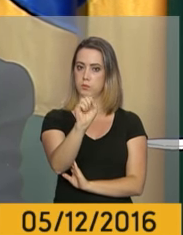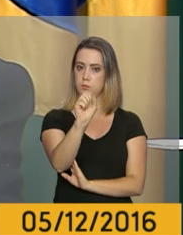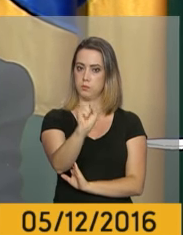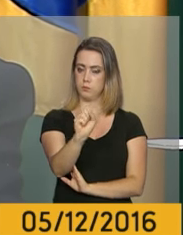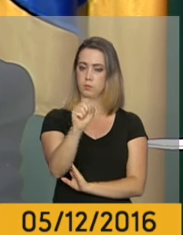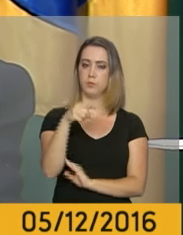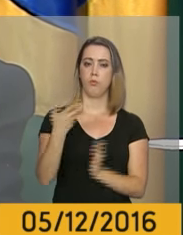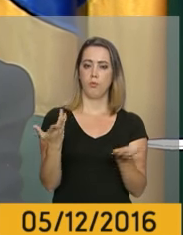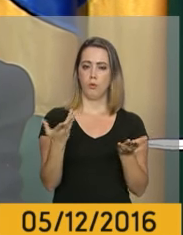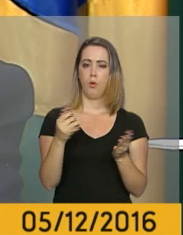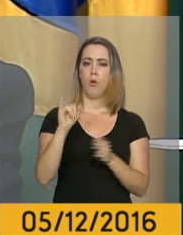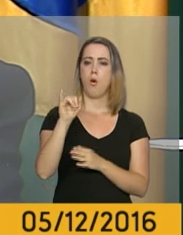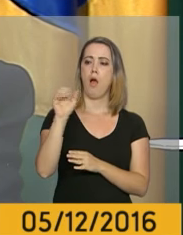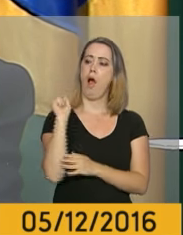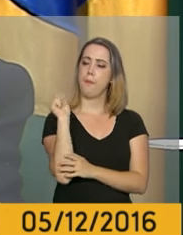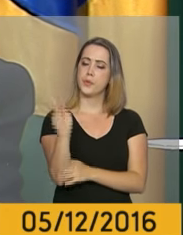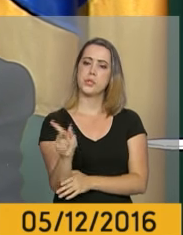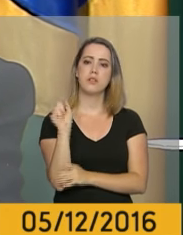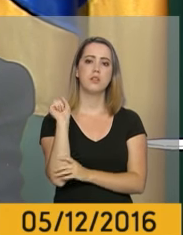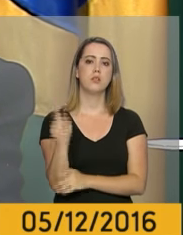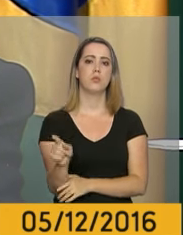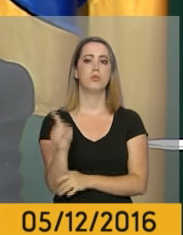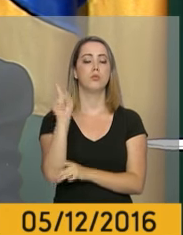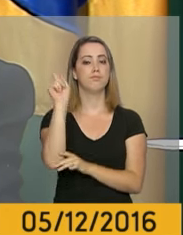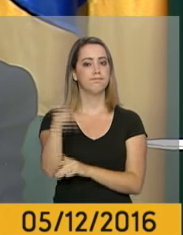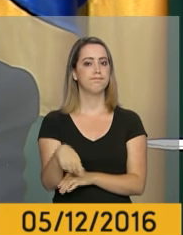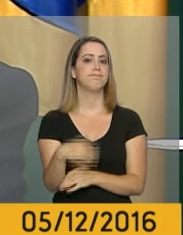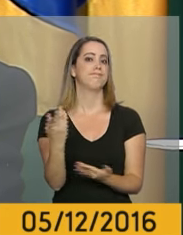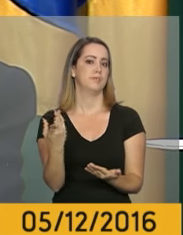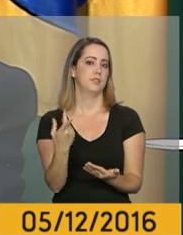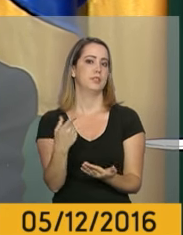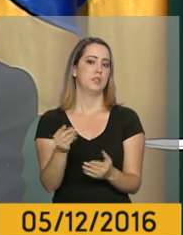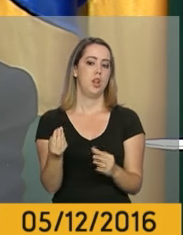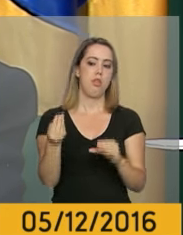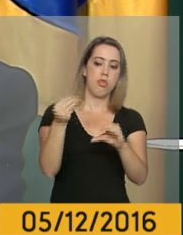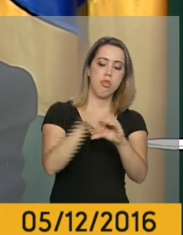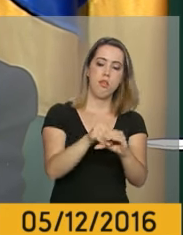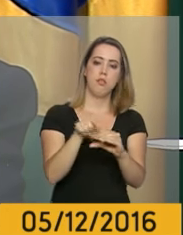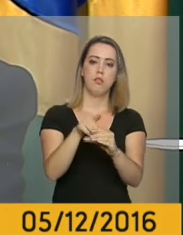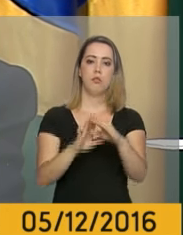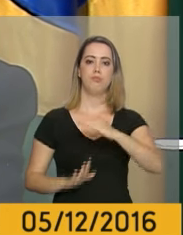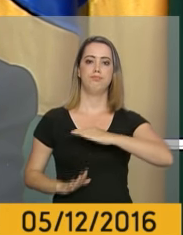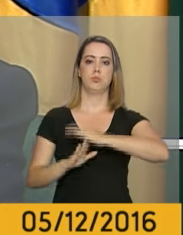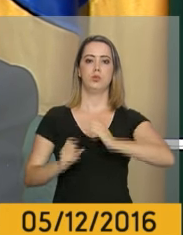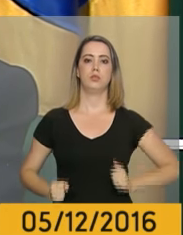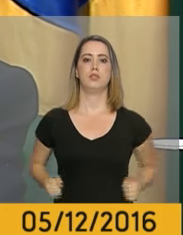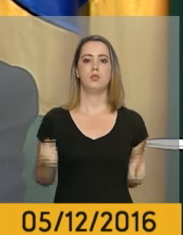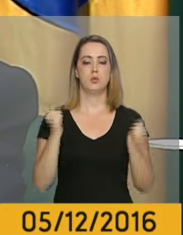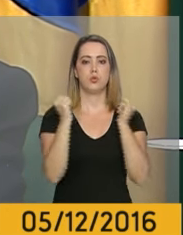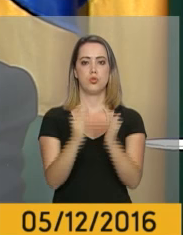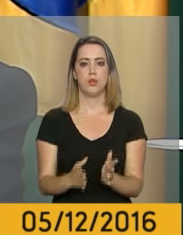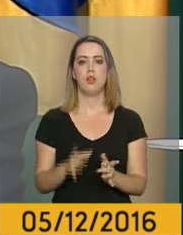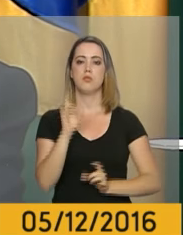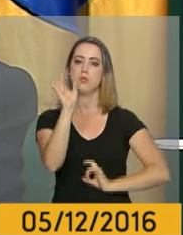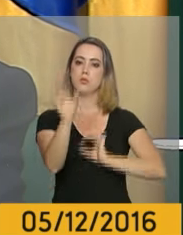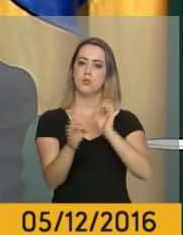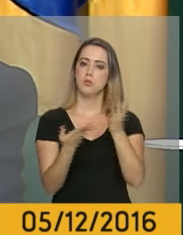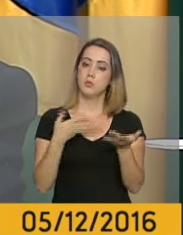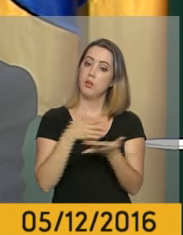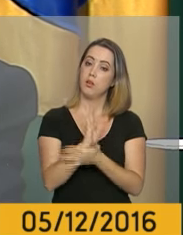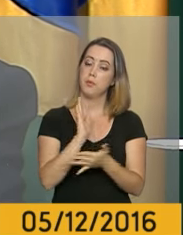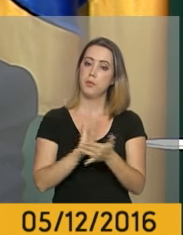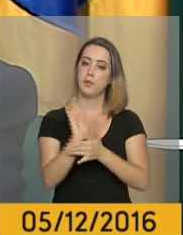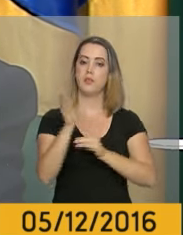quase uma consequência do teto especial de gastos que está sendo aprovado pelo Congresso